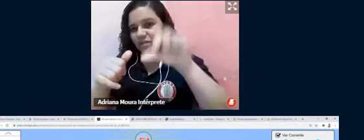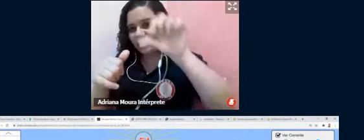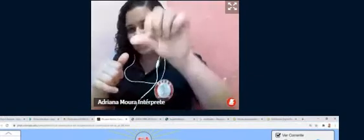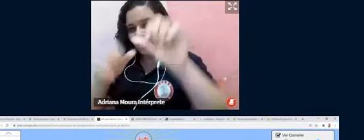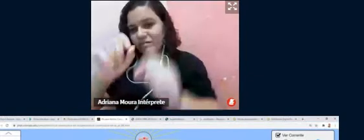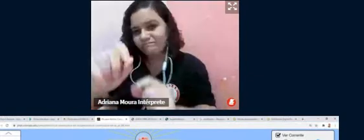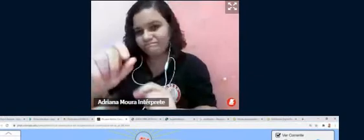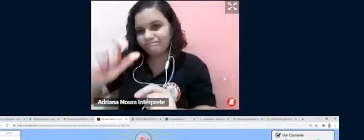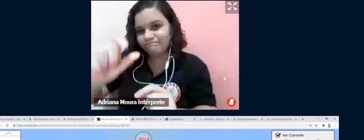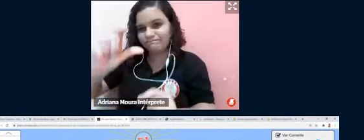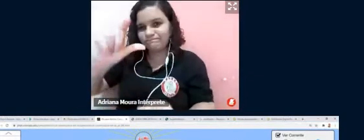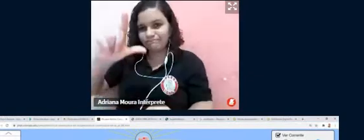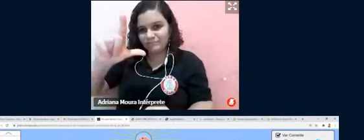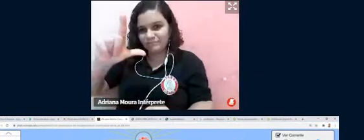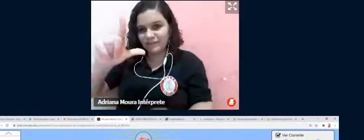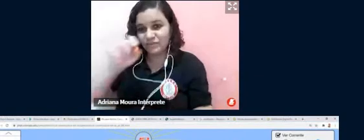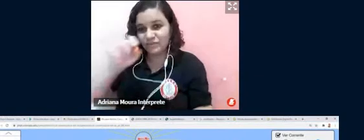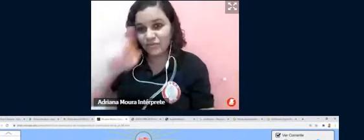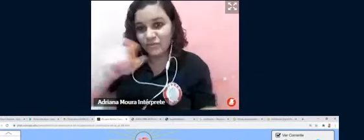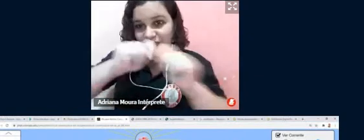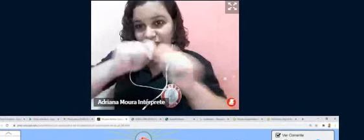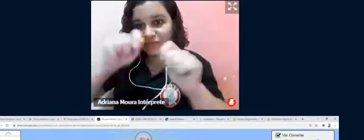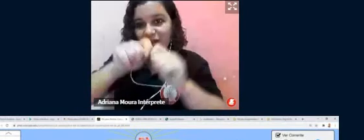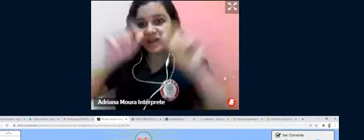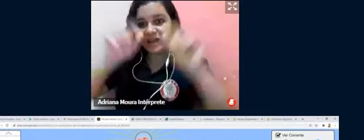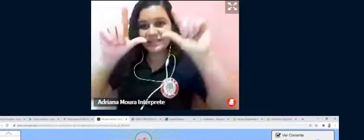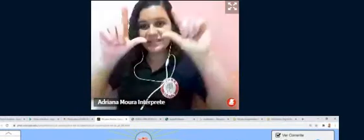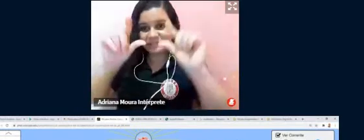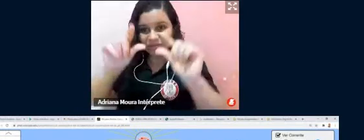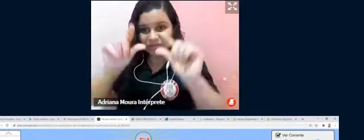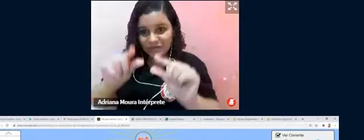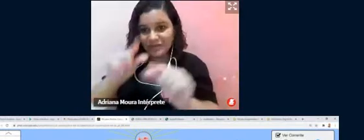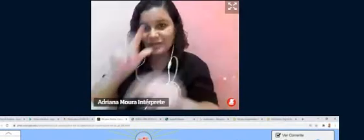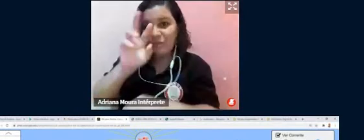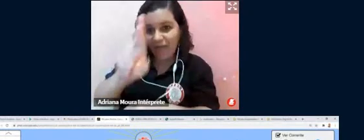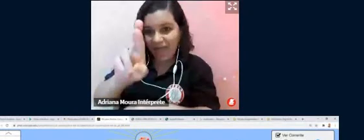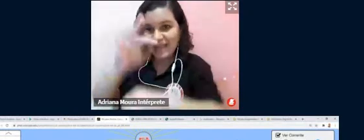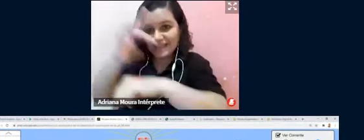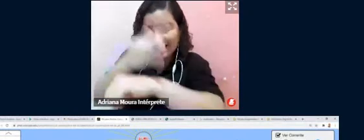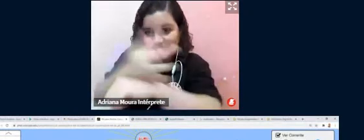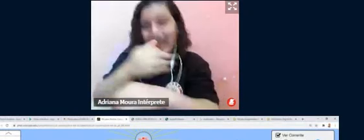vai diminuindo a resistência, a corrente vai aumentando. Então pense que a